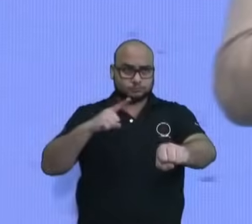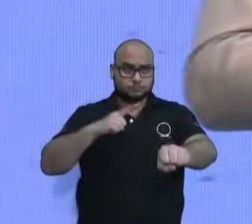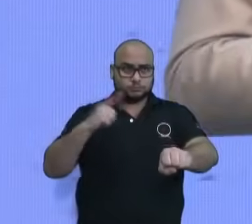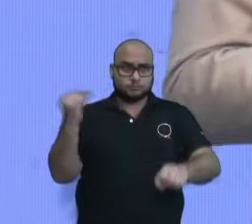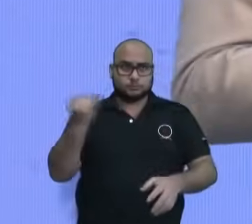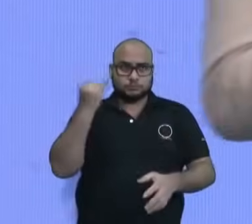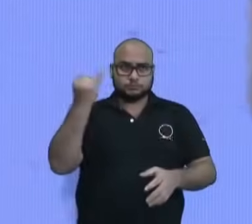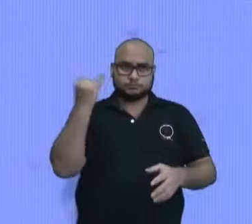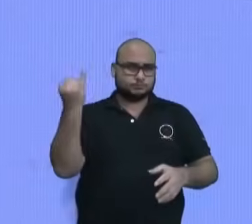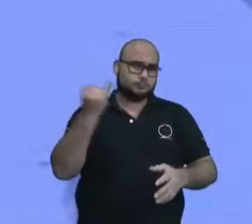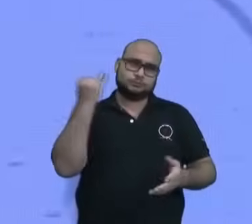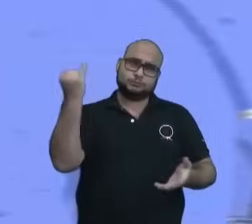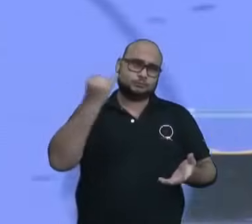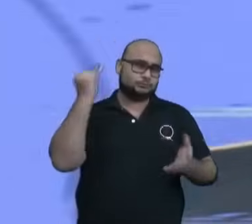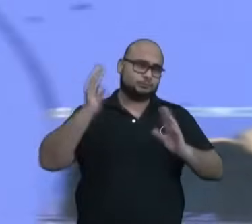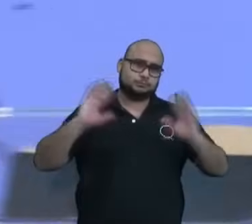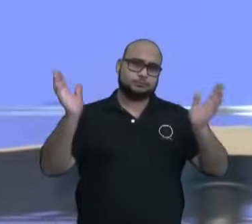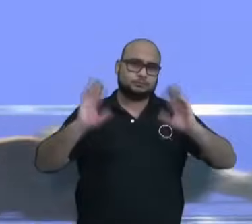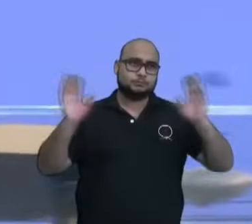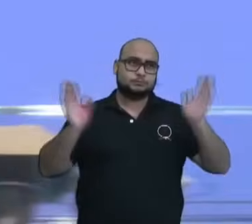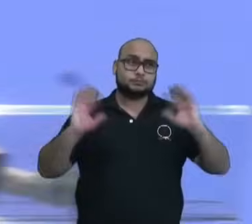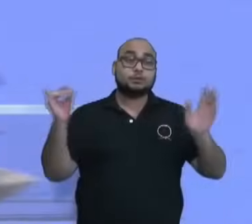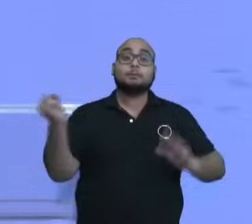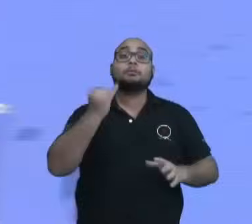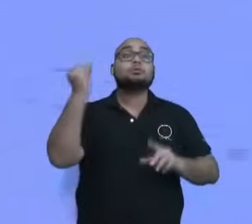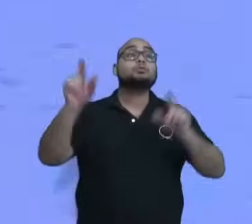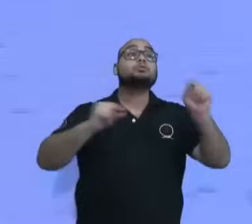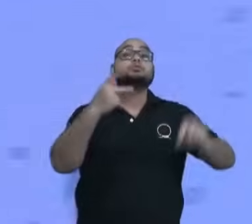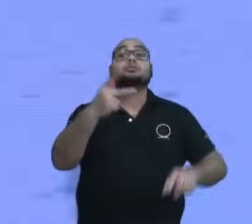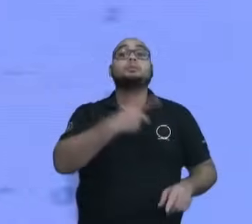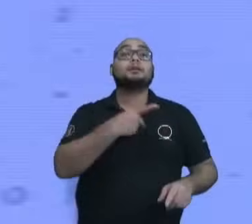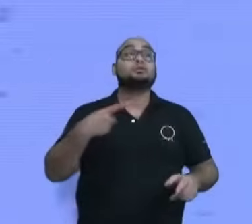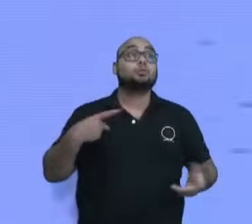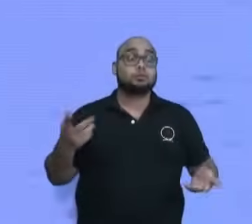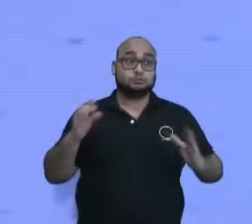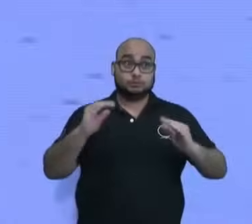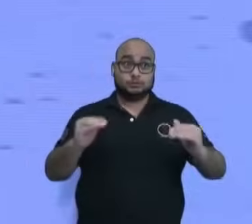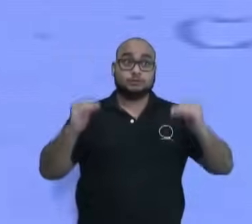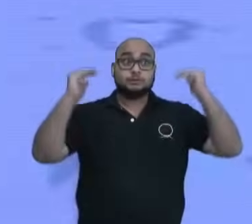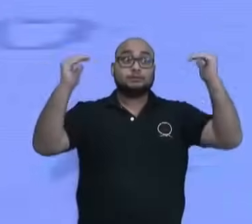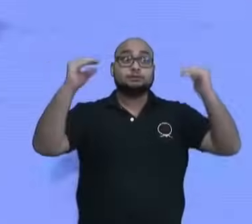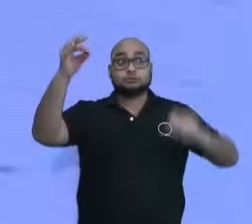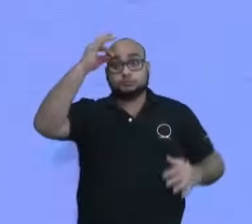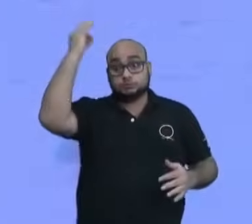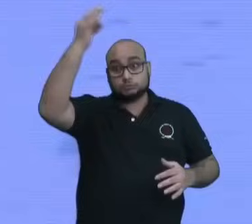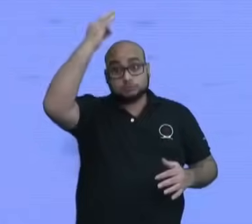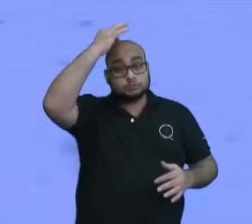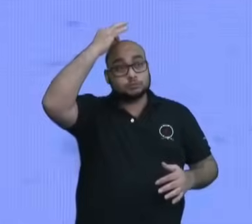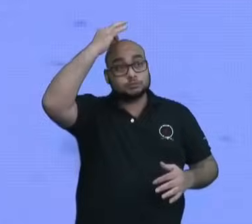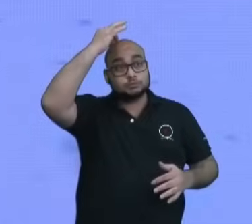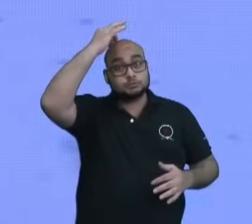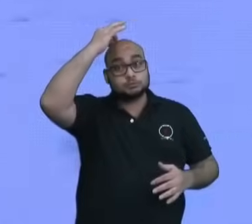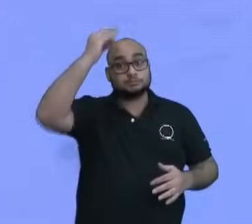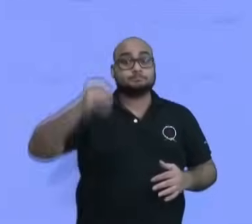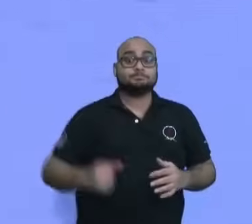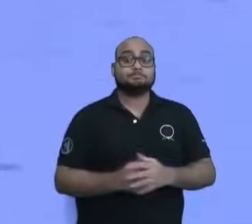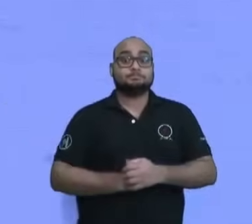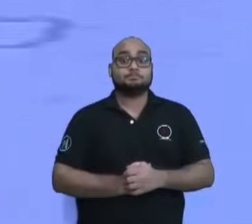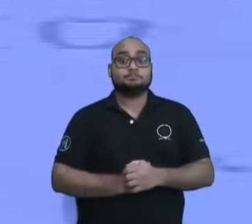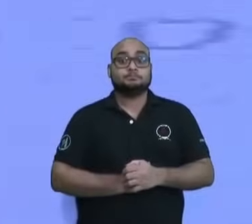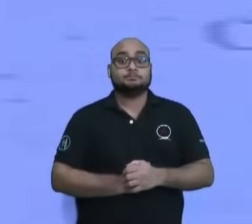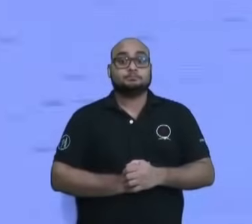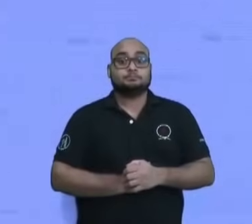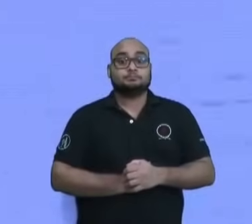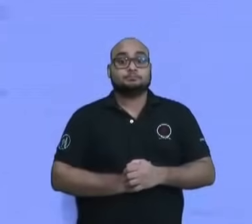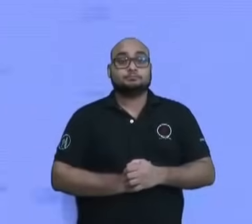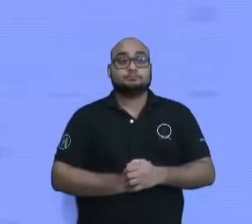povo tem que entender e eu termino aqui o sétimo Alerta é o alerta que foi dada quando as cartas foram escritas em